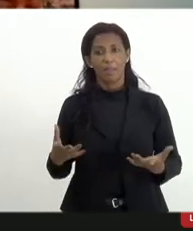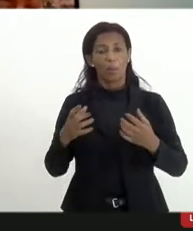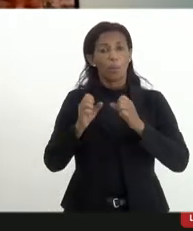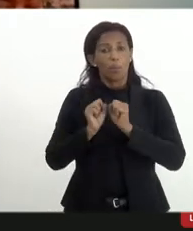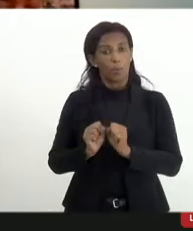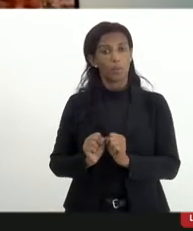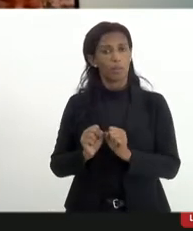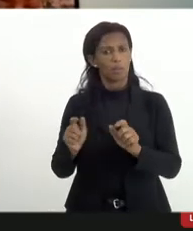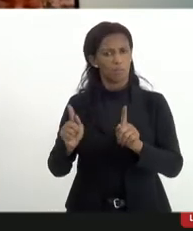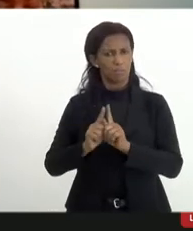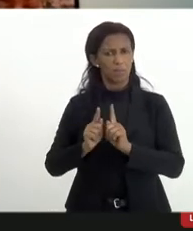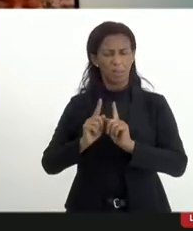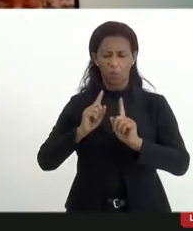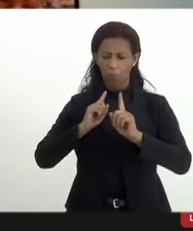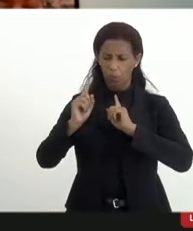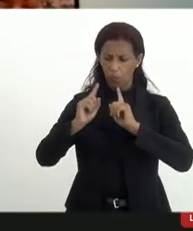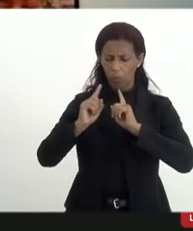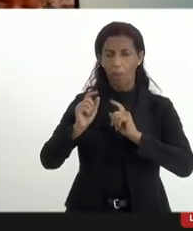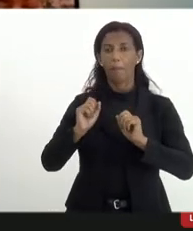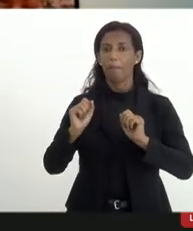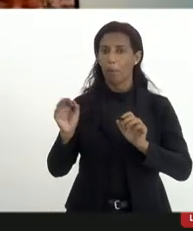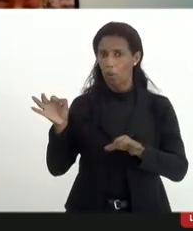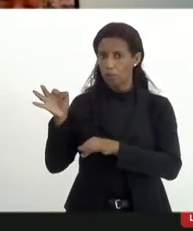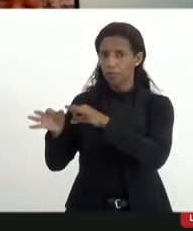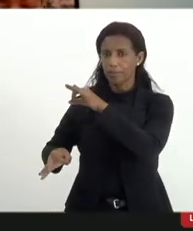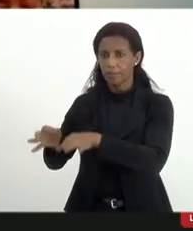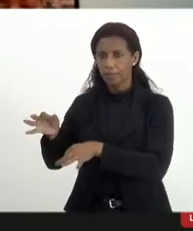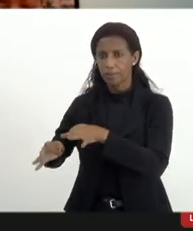poderão questionar, continuar questionando em juízo